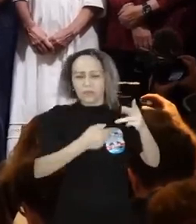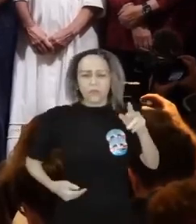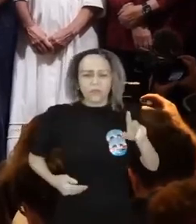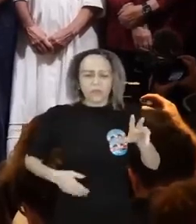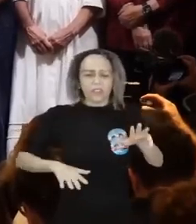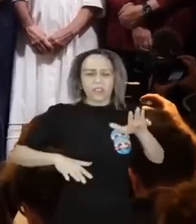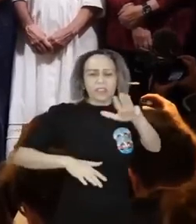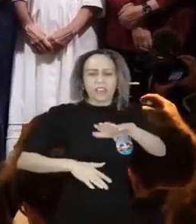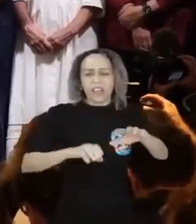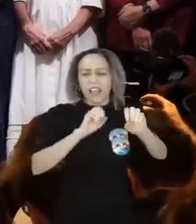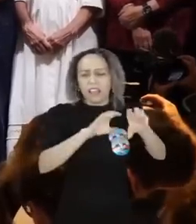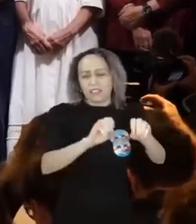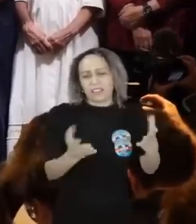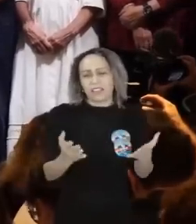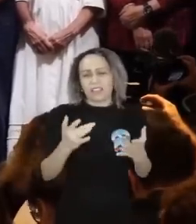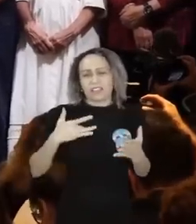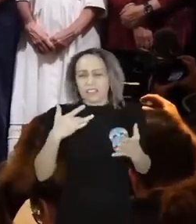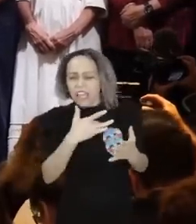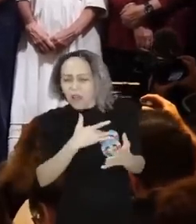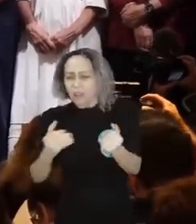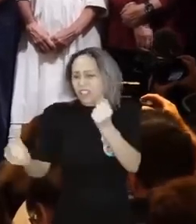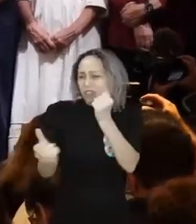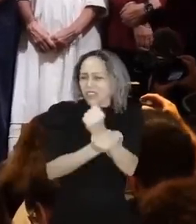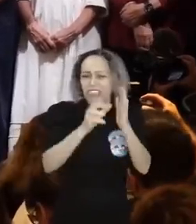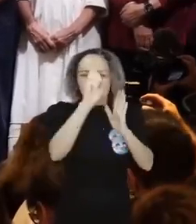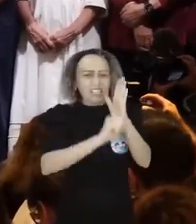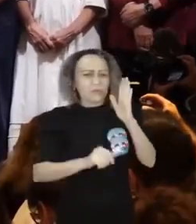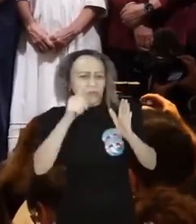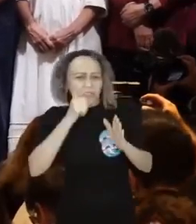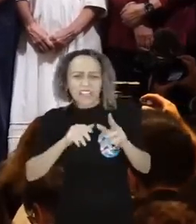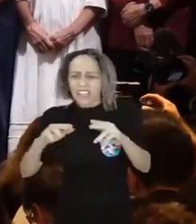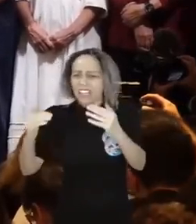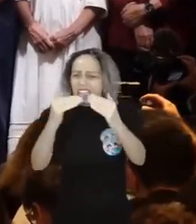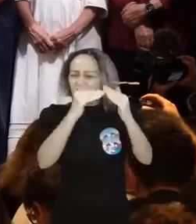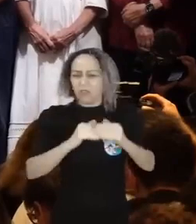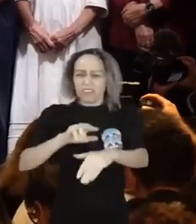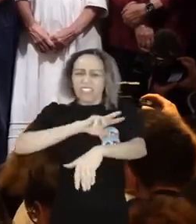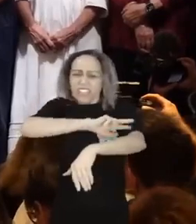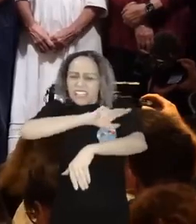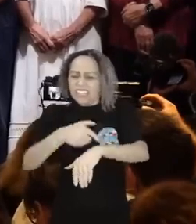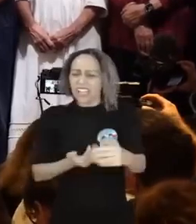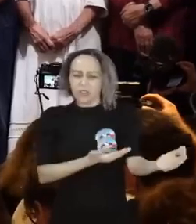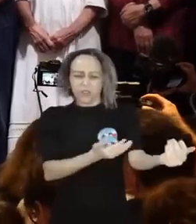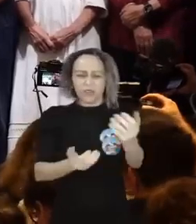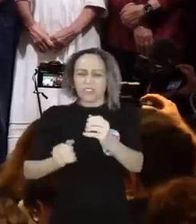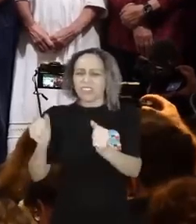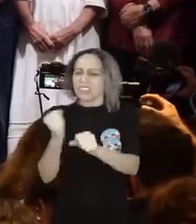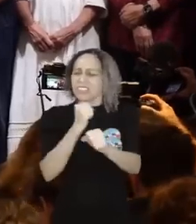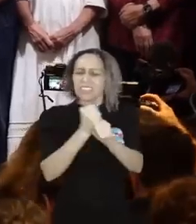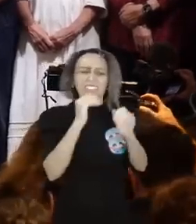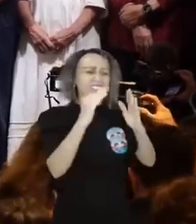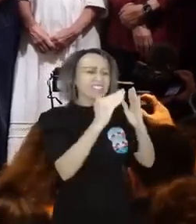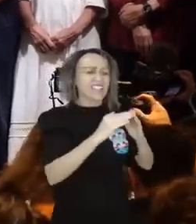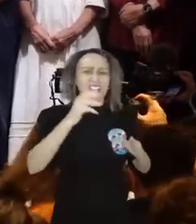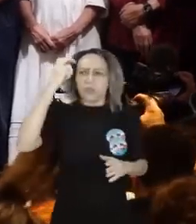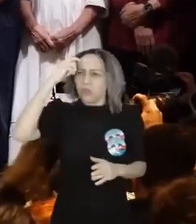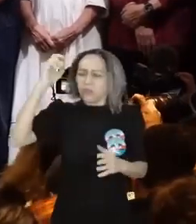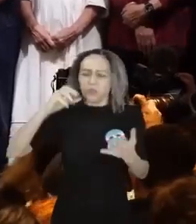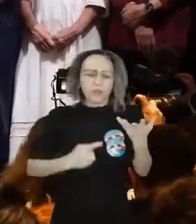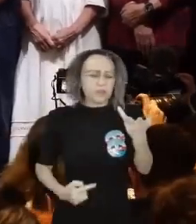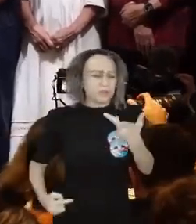segurança, direitos da mulher, igualdade racial, juventude, habitação, cultura e tantas outras.